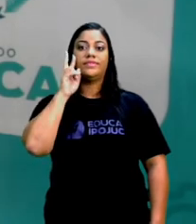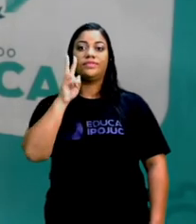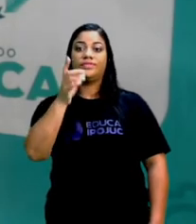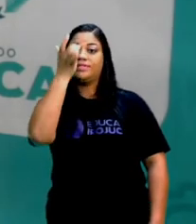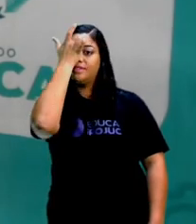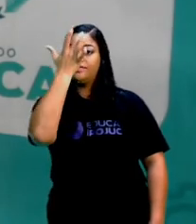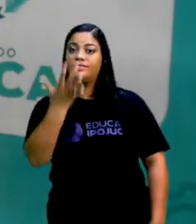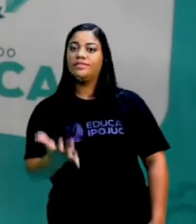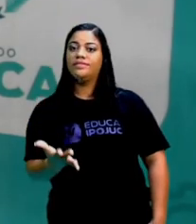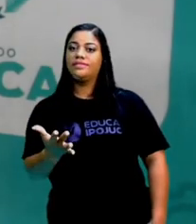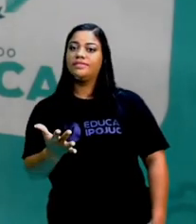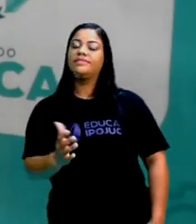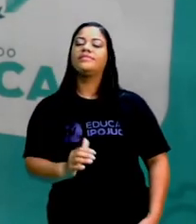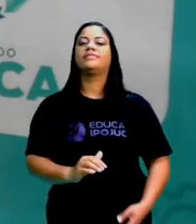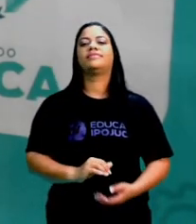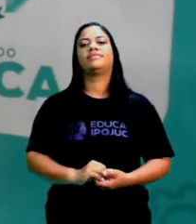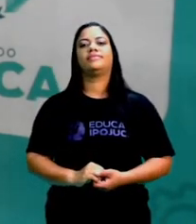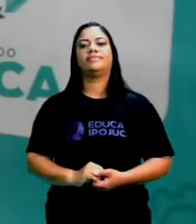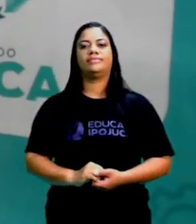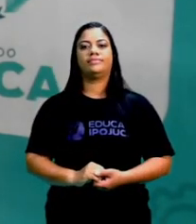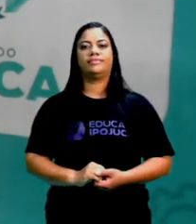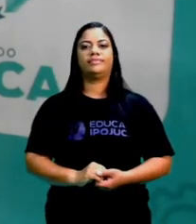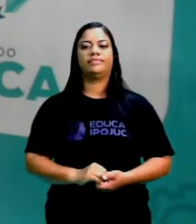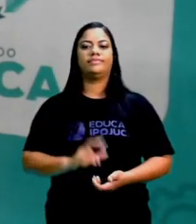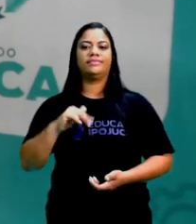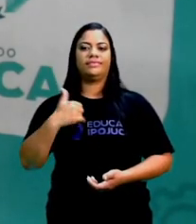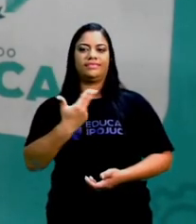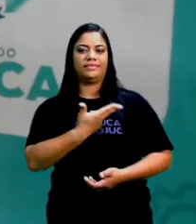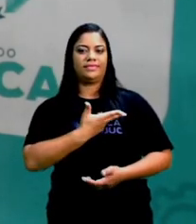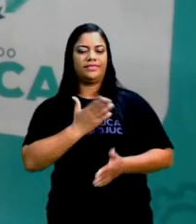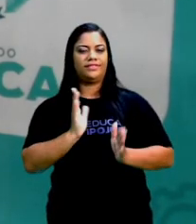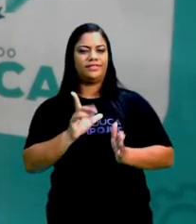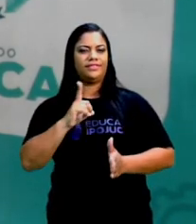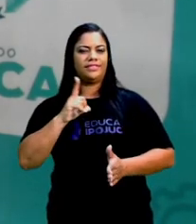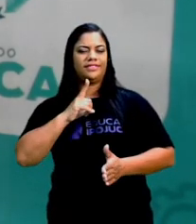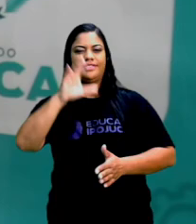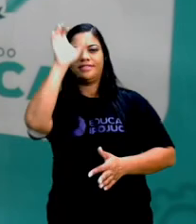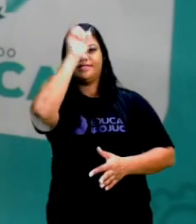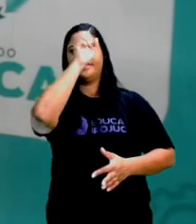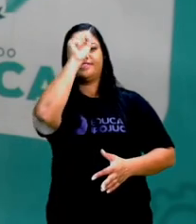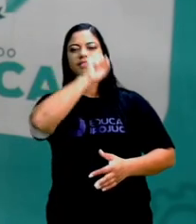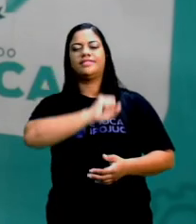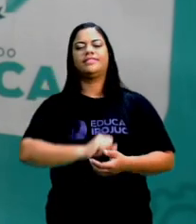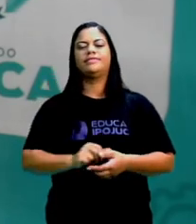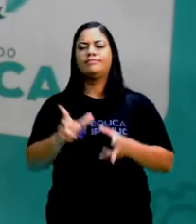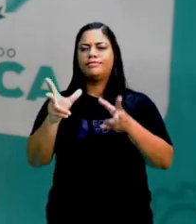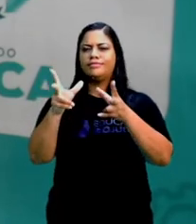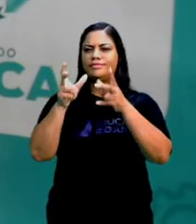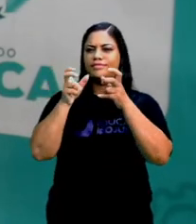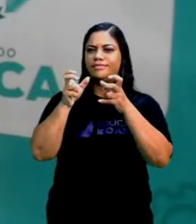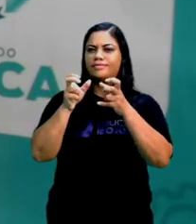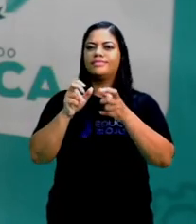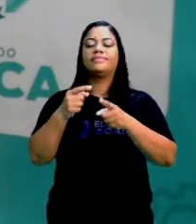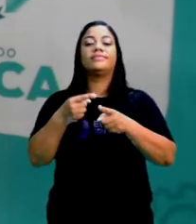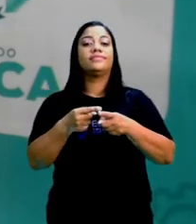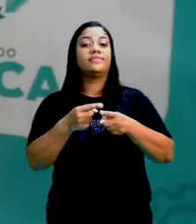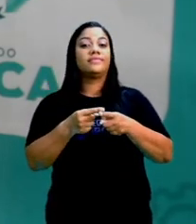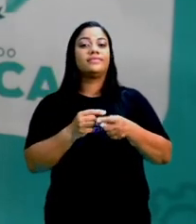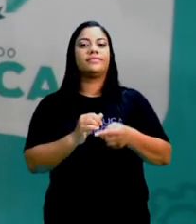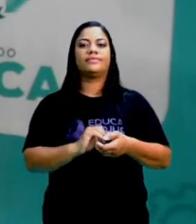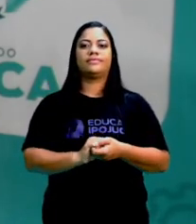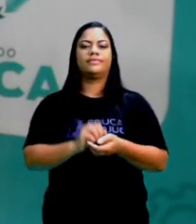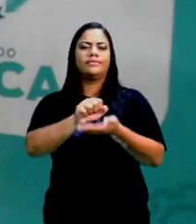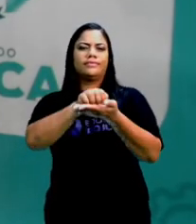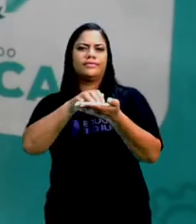como ficou fácil? Então, quando a gente já tem aqui uma aprendizagem, prestar bem atenção, porque quando chega